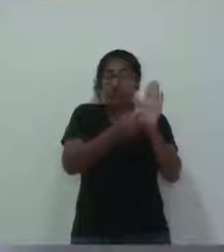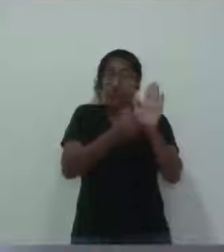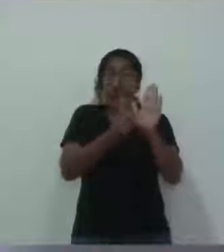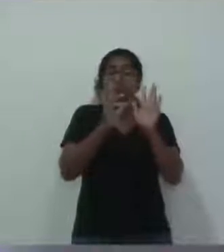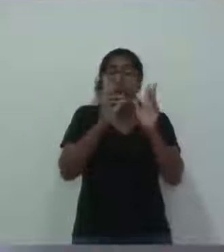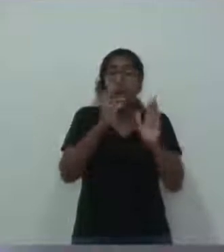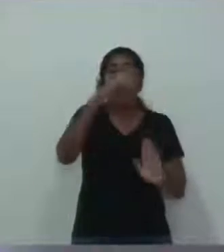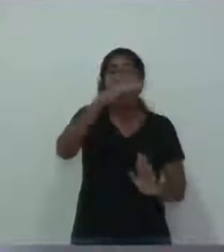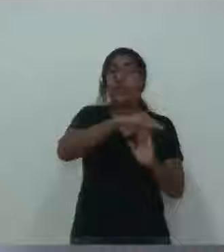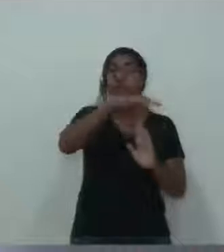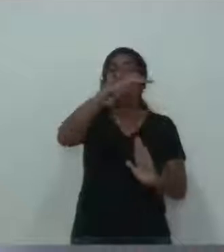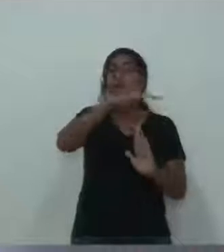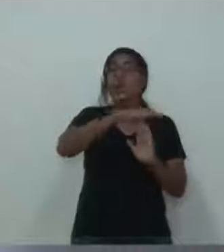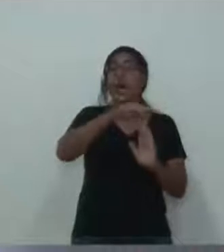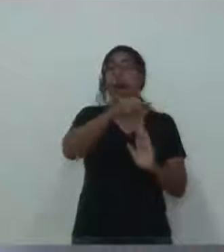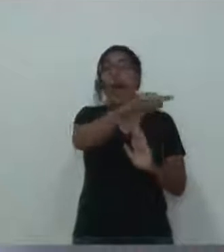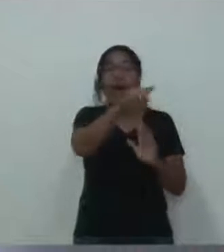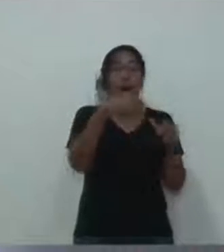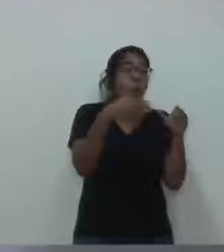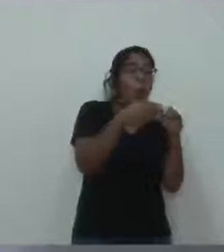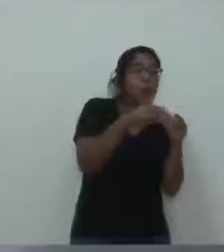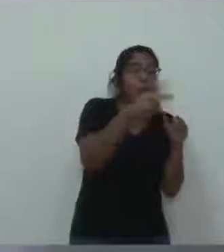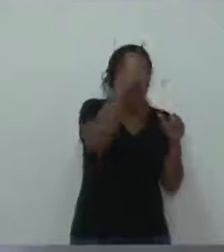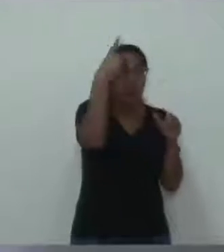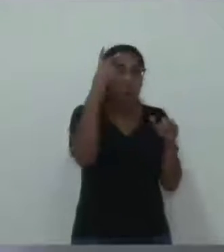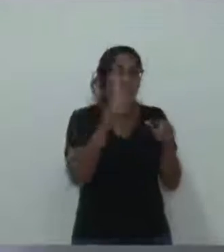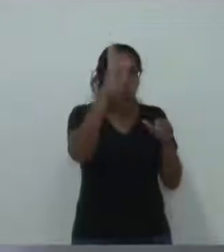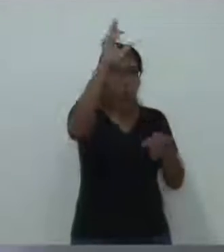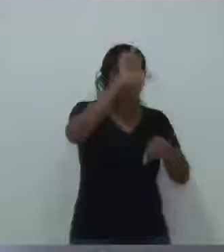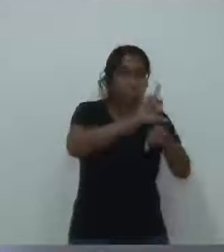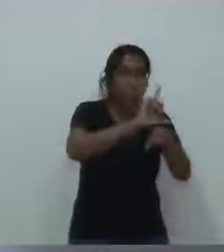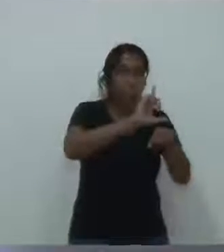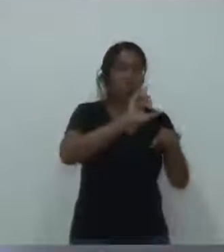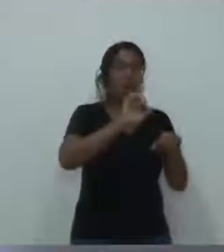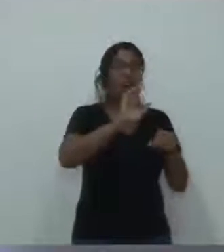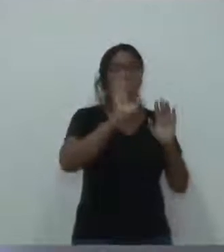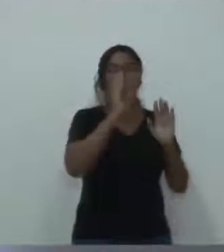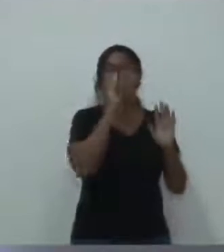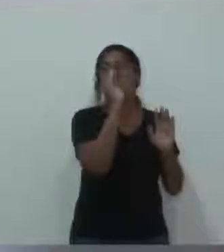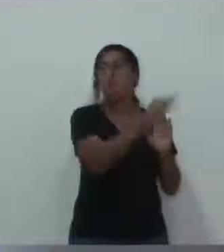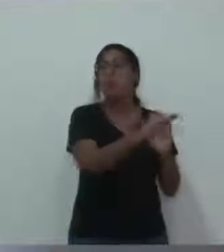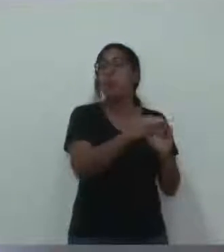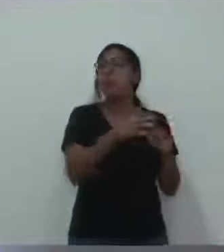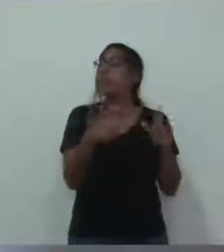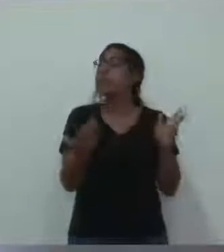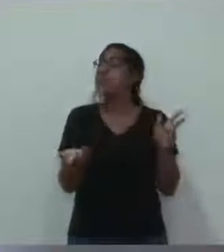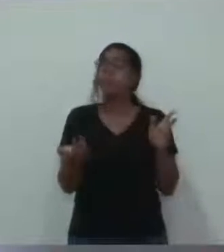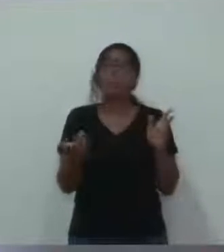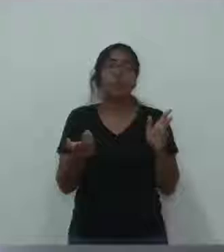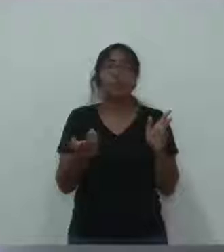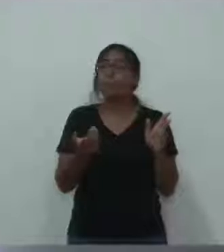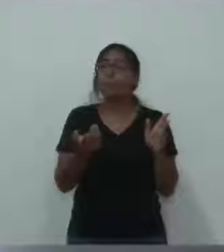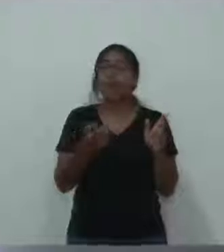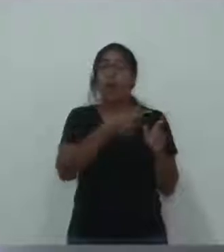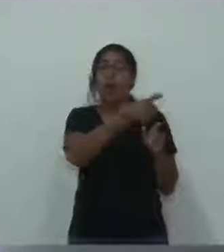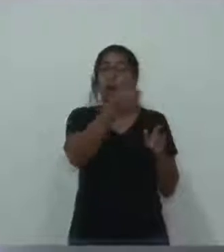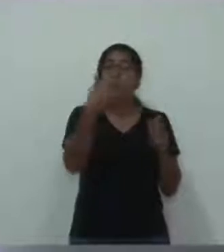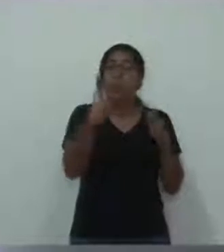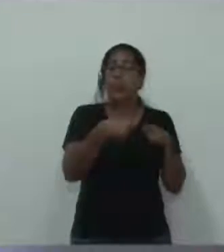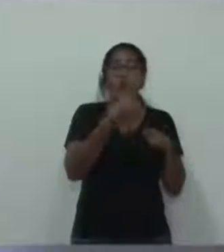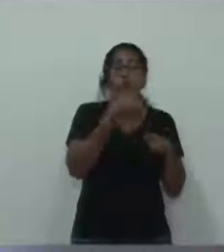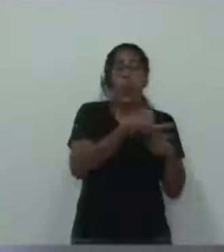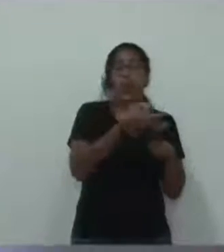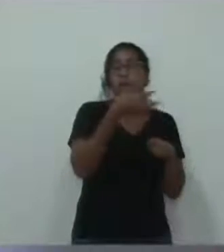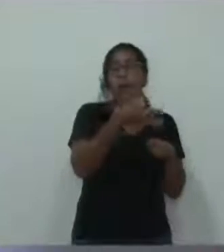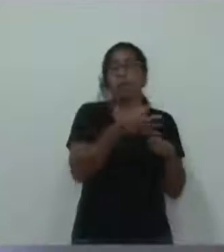está no direito de um segmento importante opinar. E ainda não é opinar em caráter conclusivo, é opinar. O conselho,